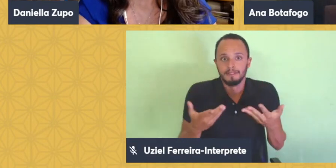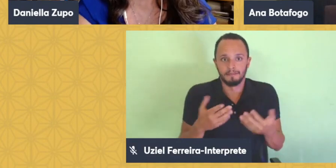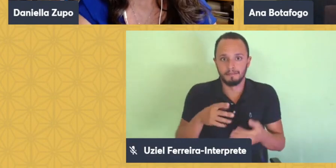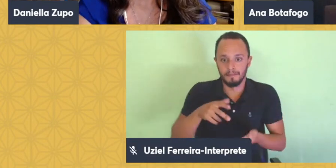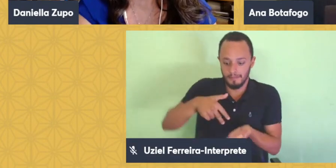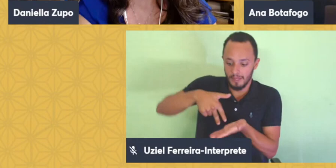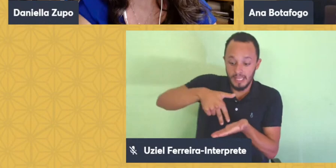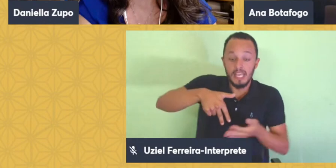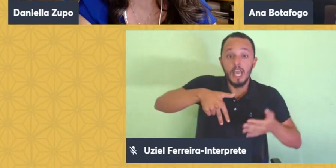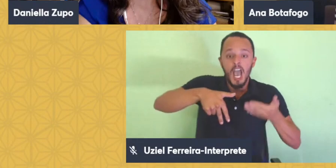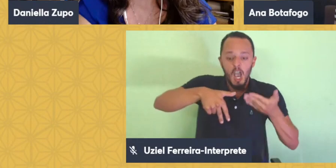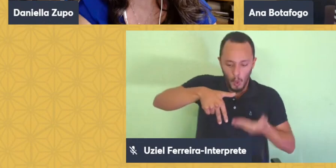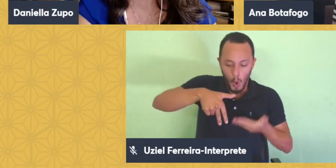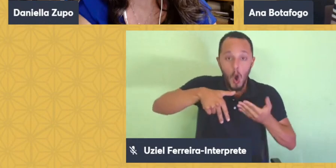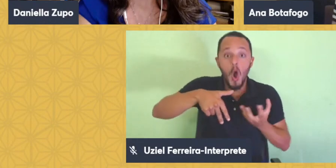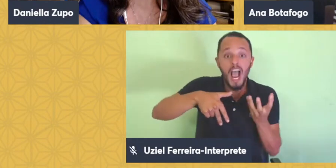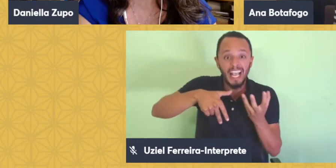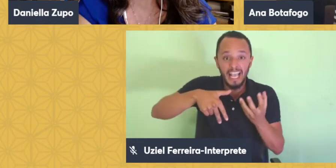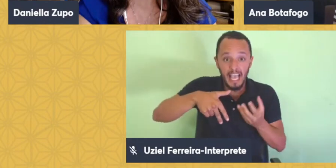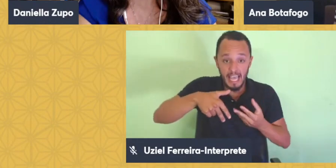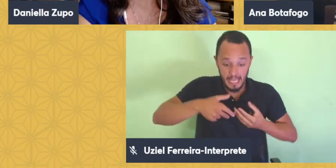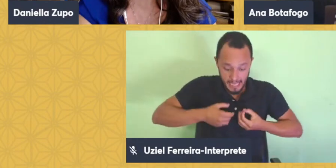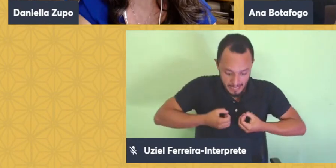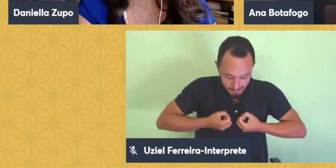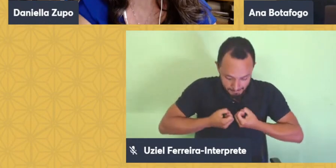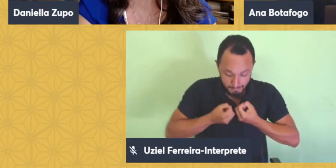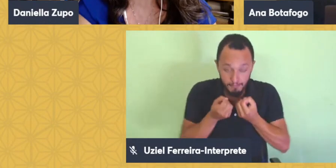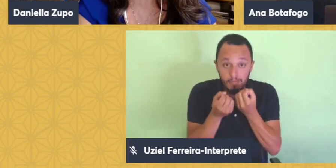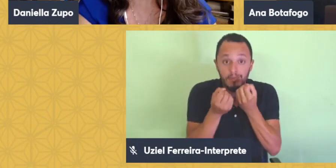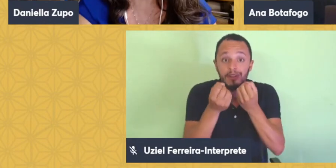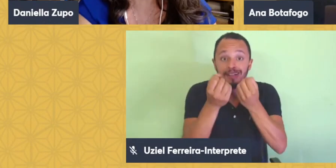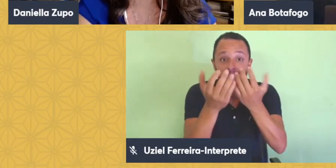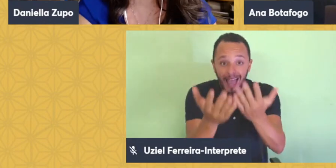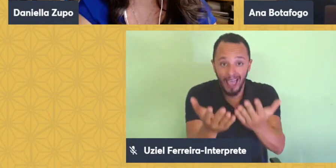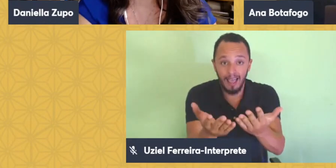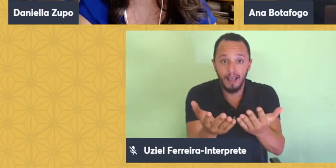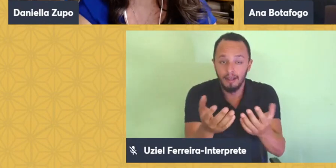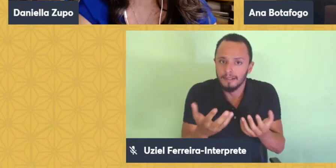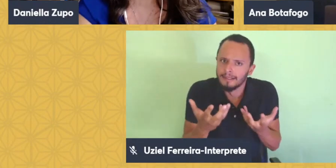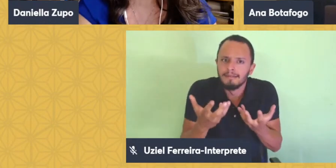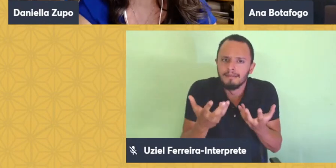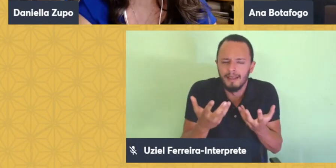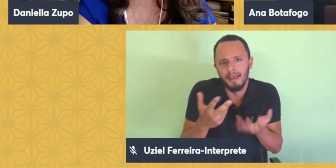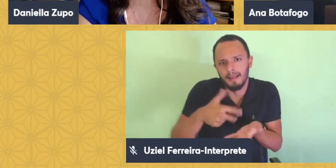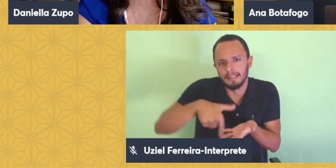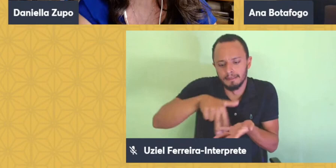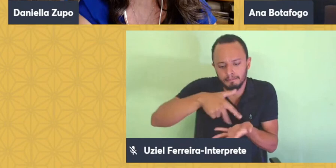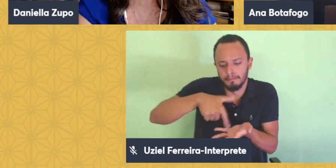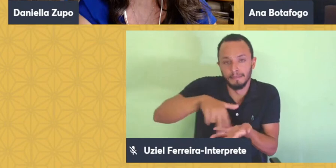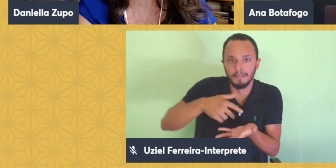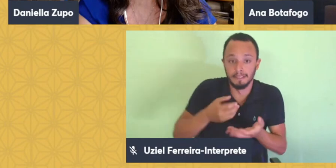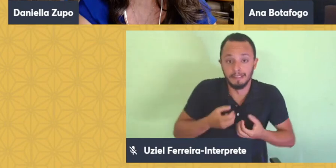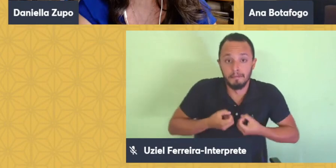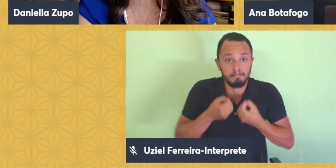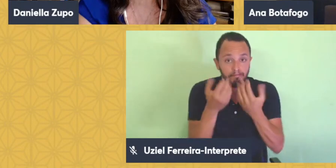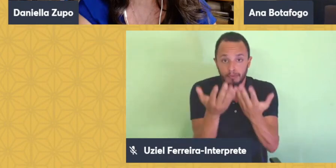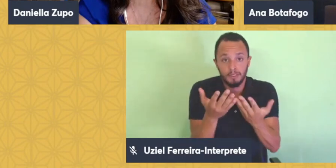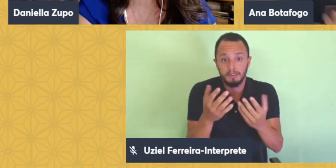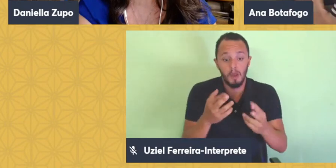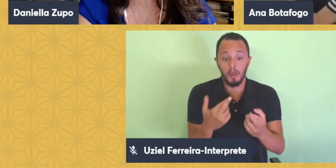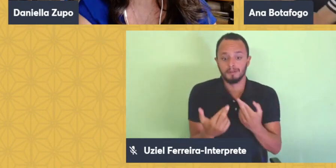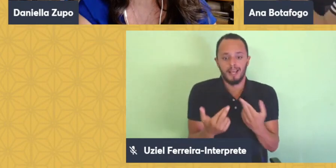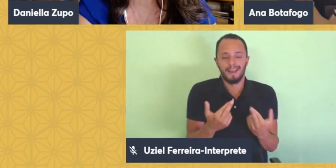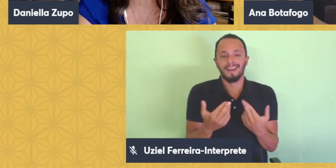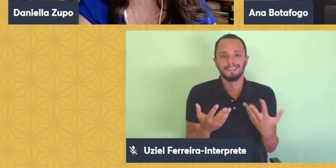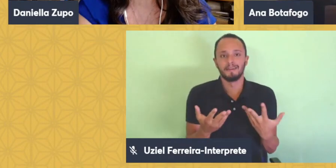transmitir algo então é é inter-relacional e Sofremos muito